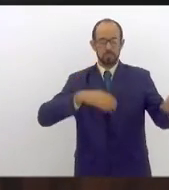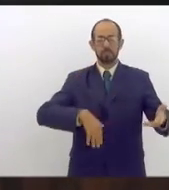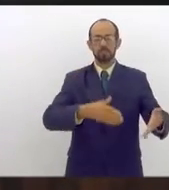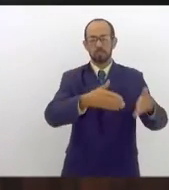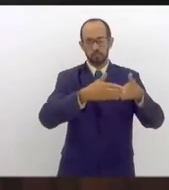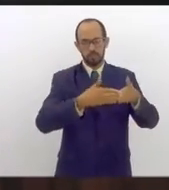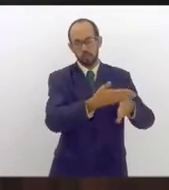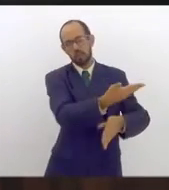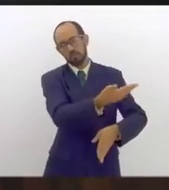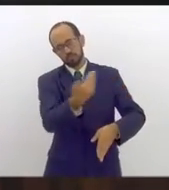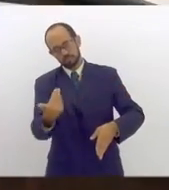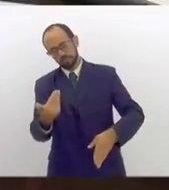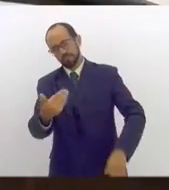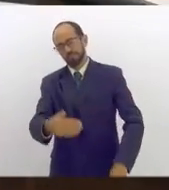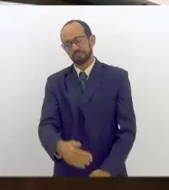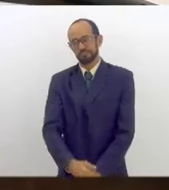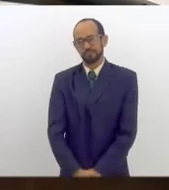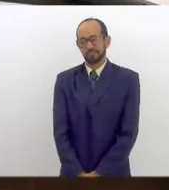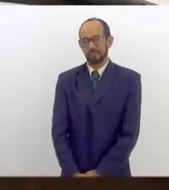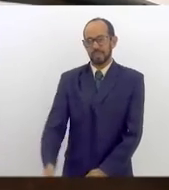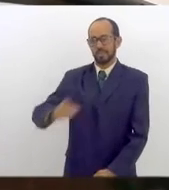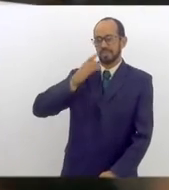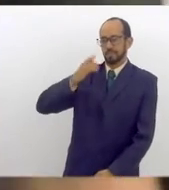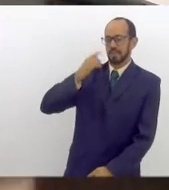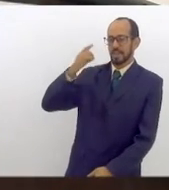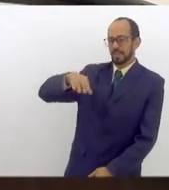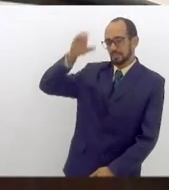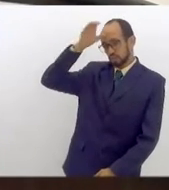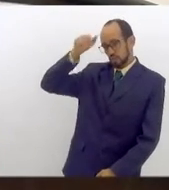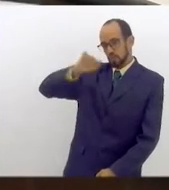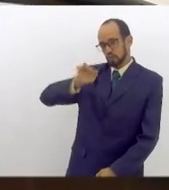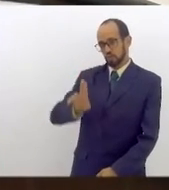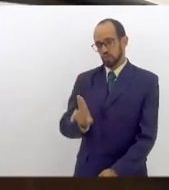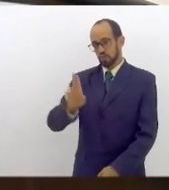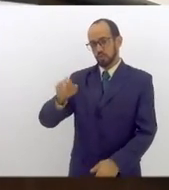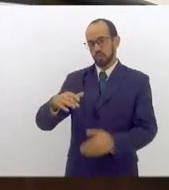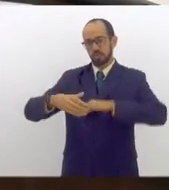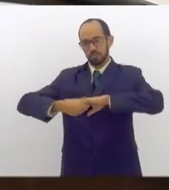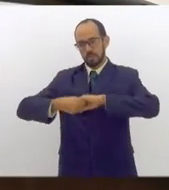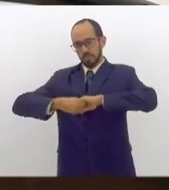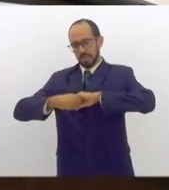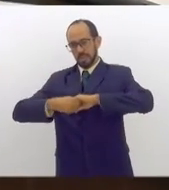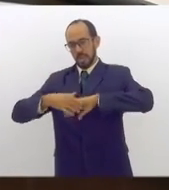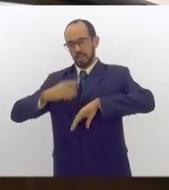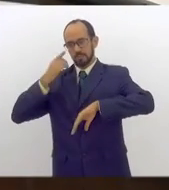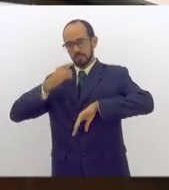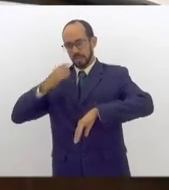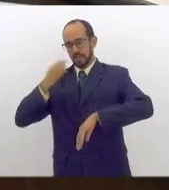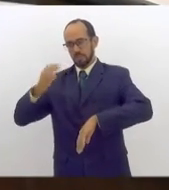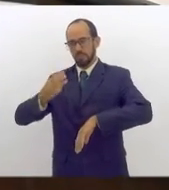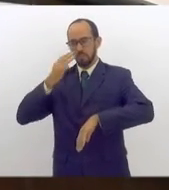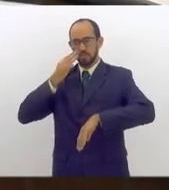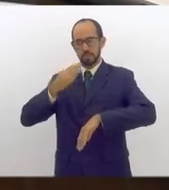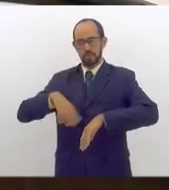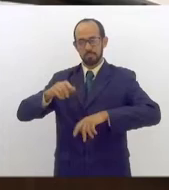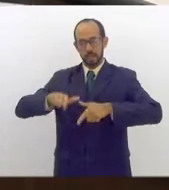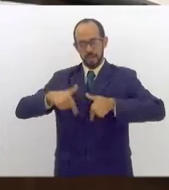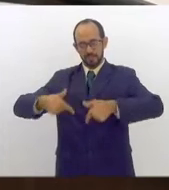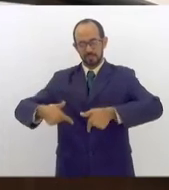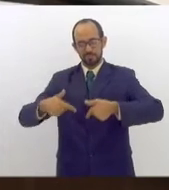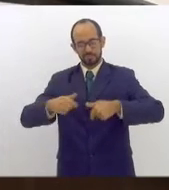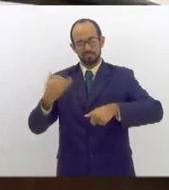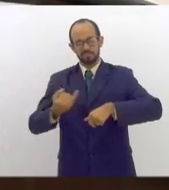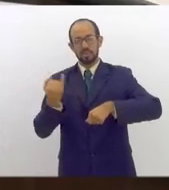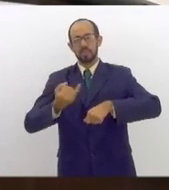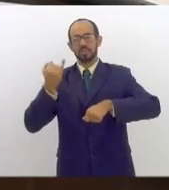gentileza, deputado Valdeque Carneiro. Deputada Tia Ju, eu quero cumprimentar a deputada Mônica Francisco pela iniciativa, um projeto